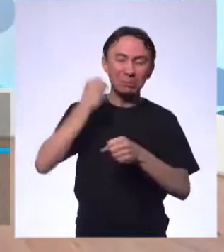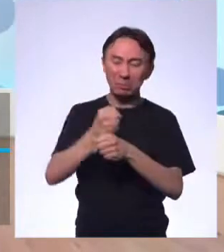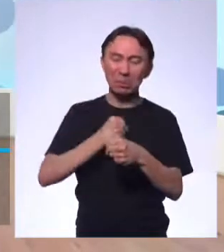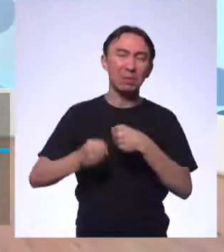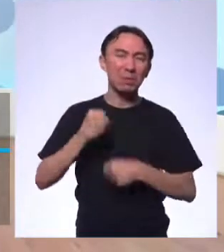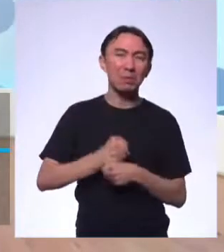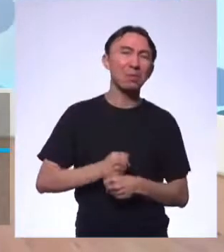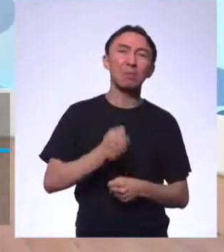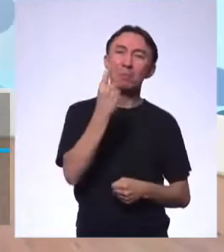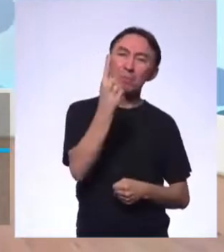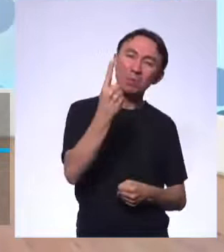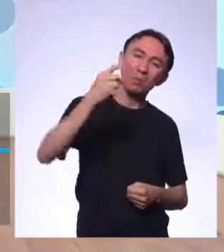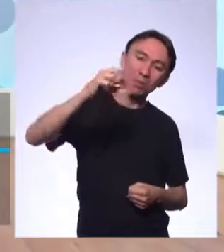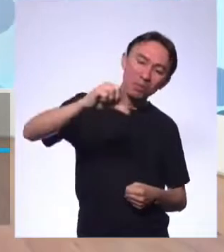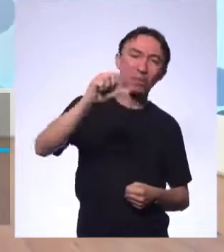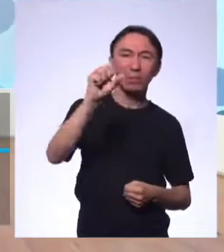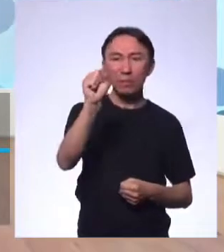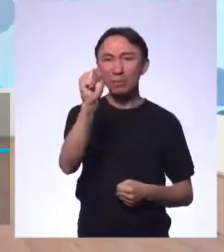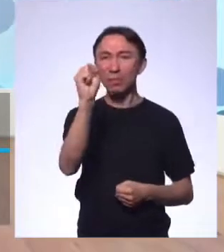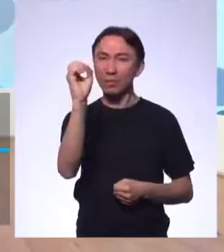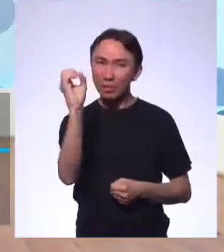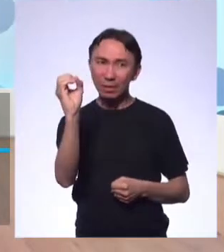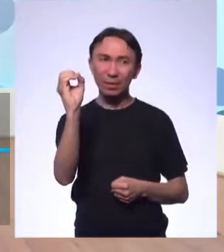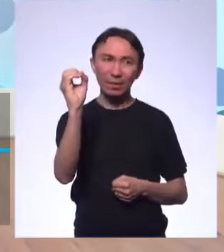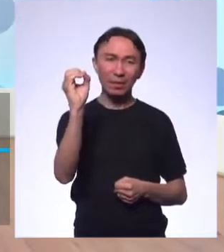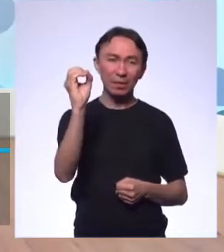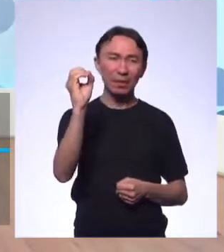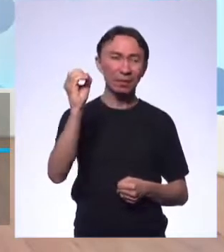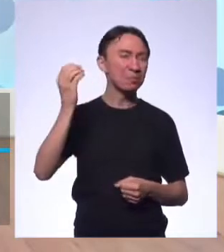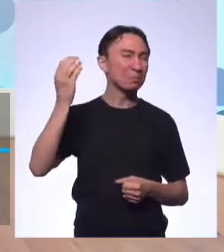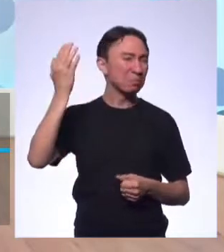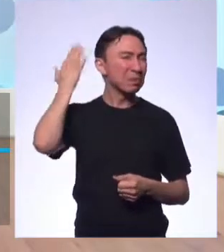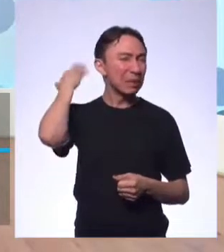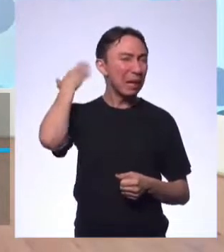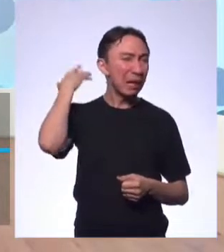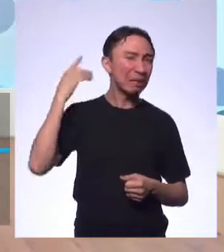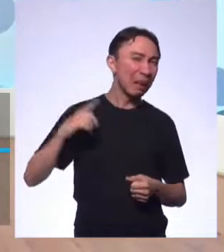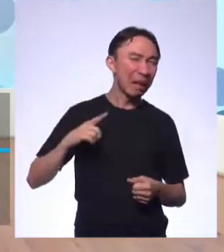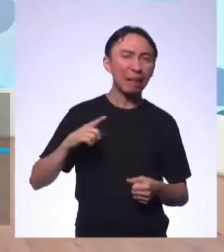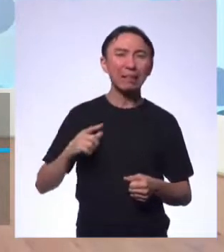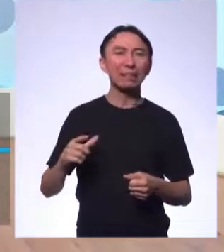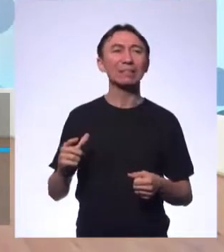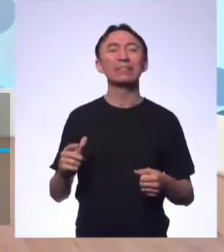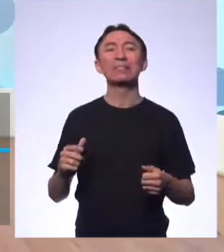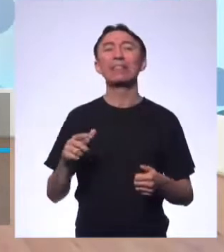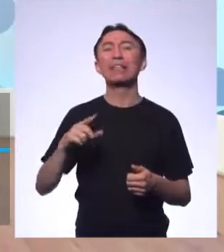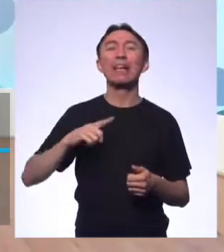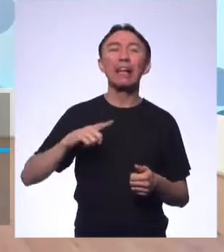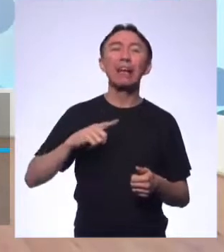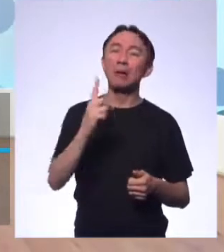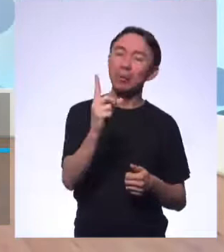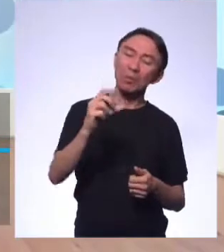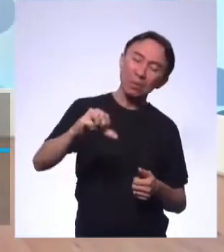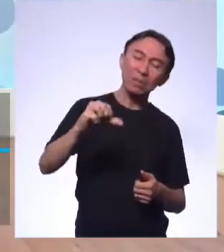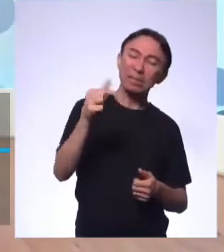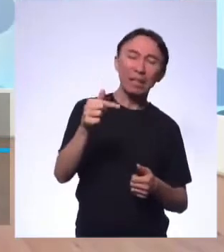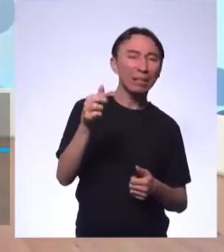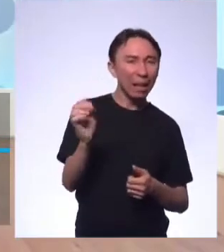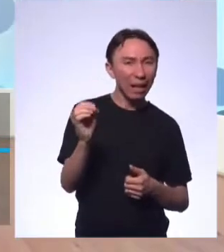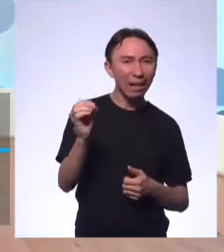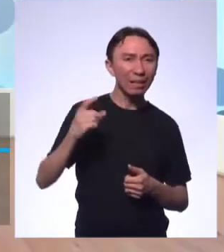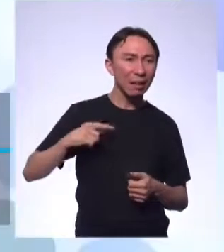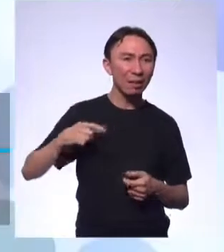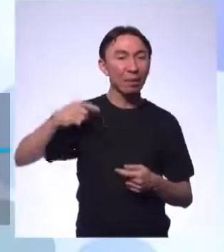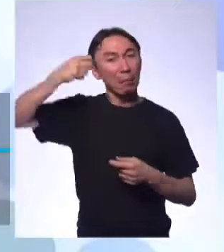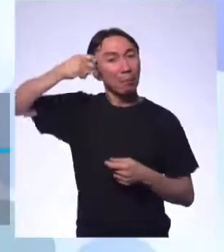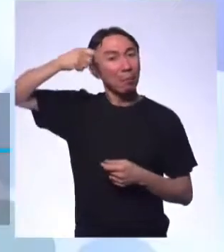né? Na verdade, ele está falando hairspray porque, na época, né, da década de 70, se usavam os chamados penteados